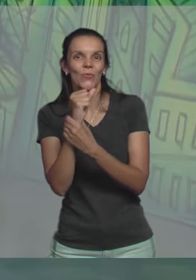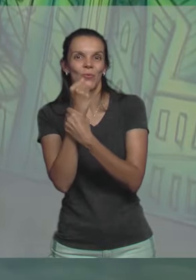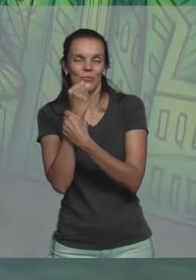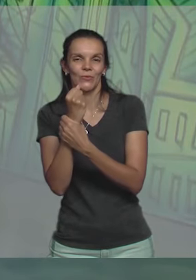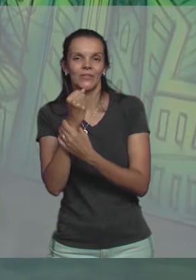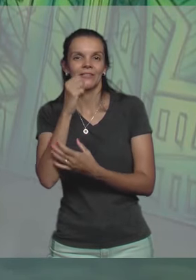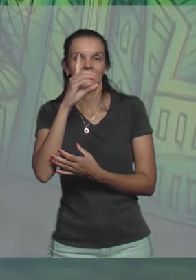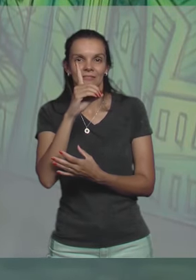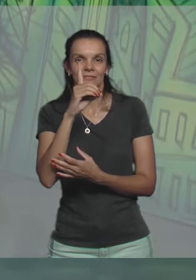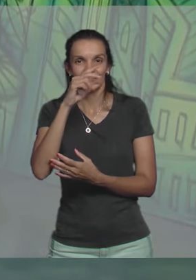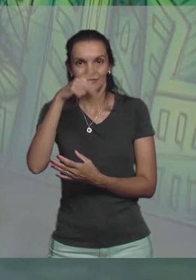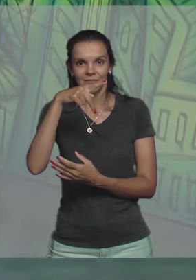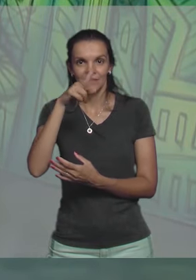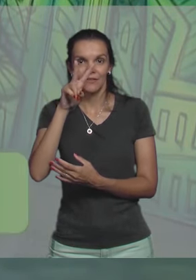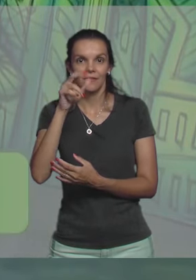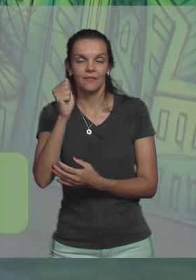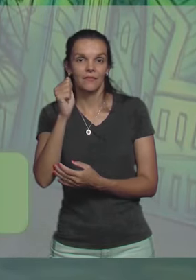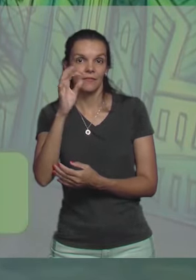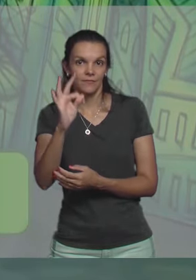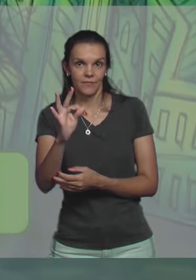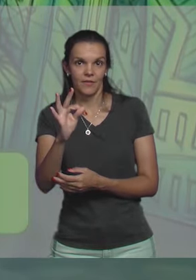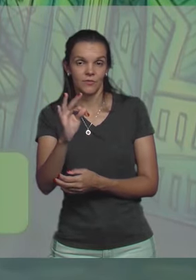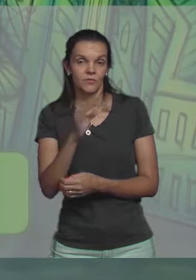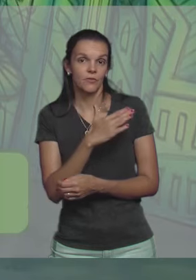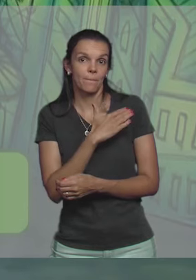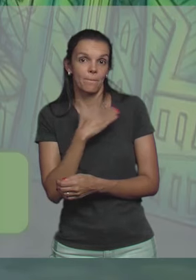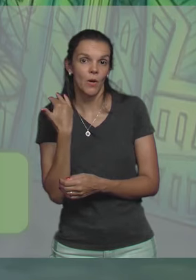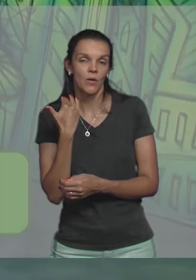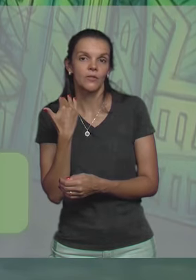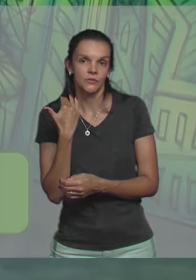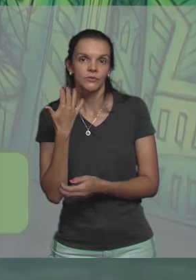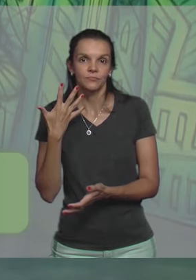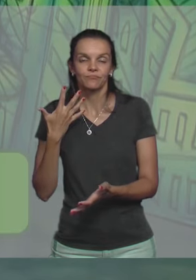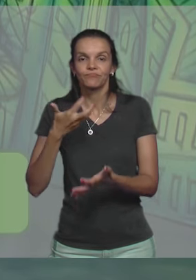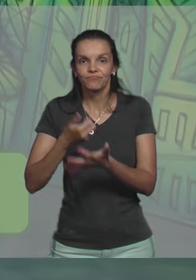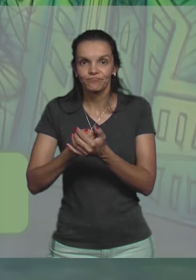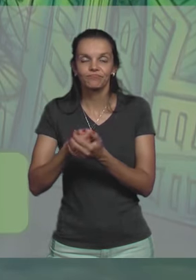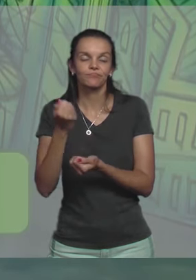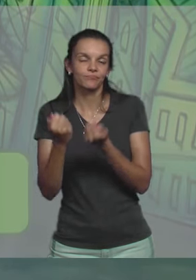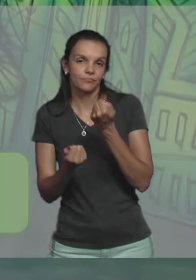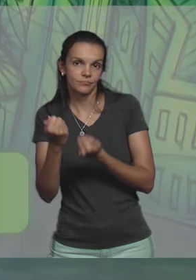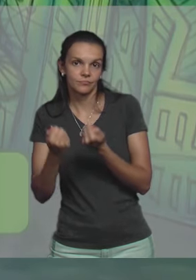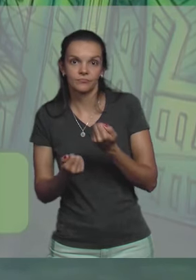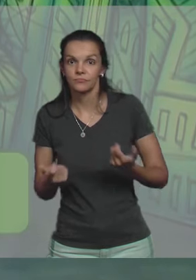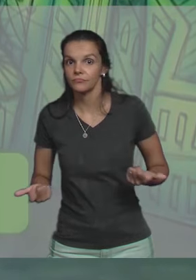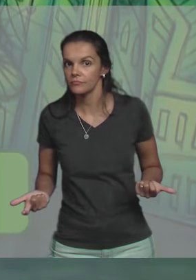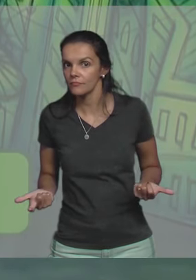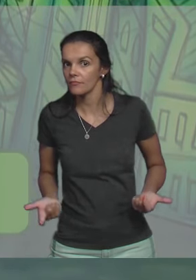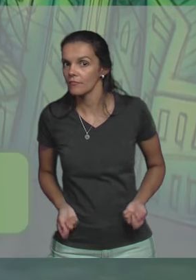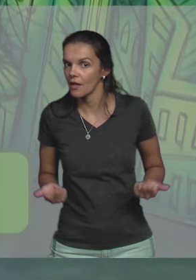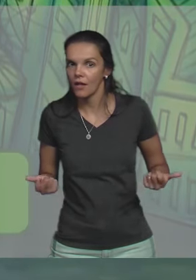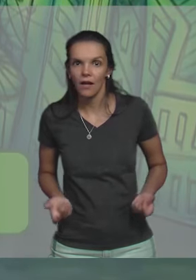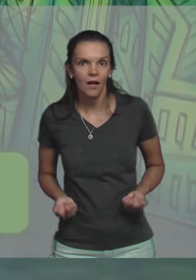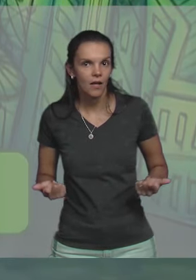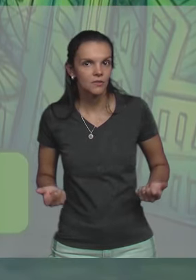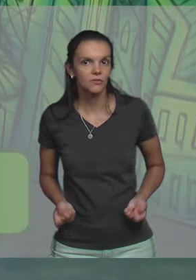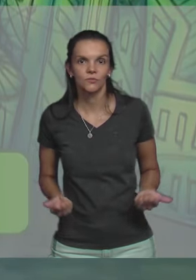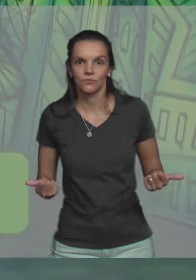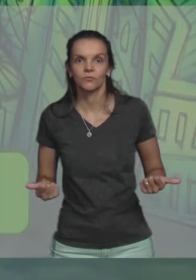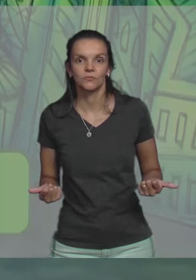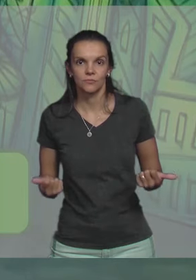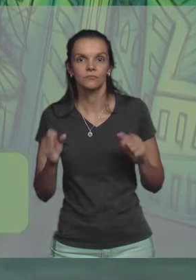assim, números alarmantes de mortes no trânsito. O custo disso para a sociedade é altíssimo. São bilhões